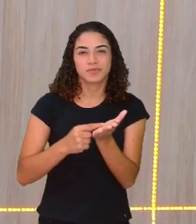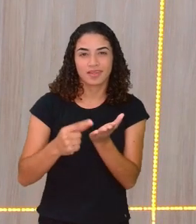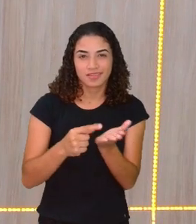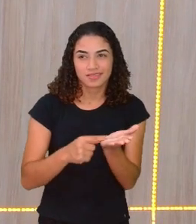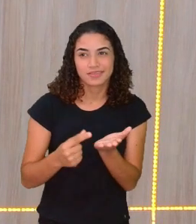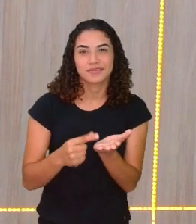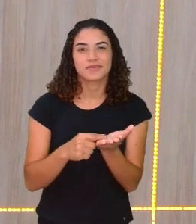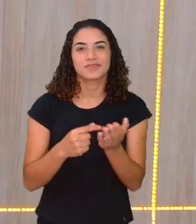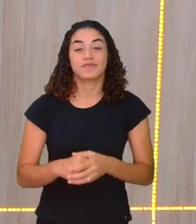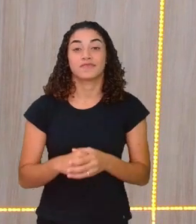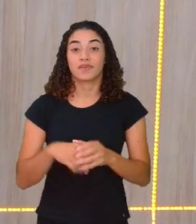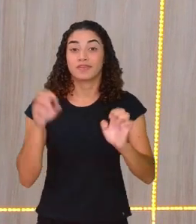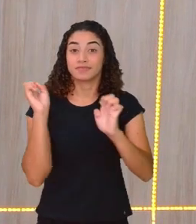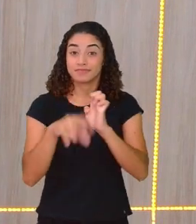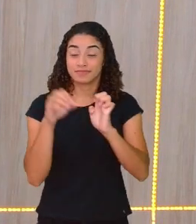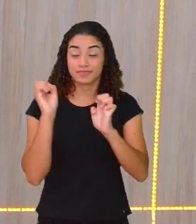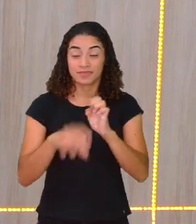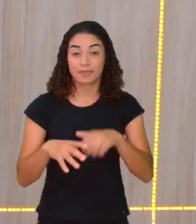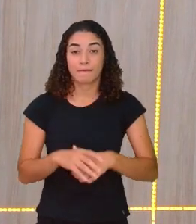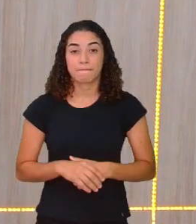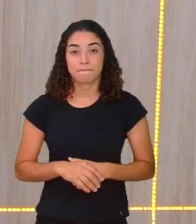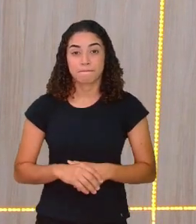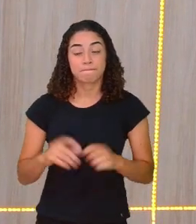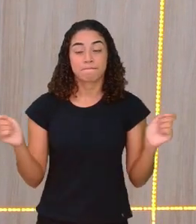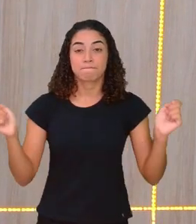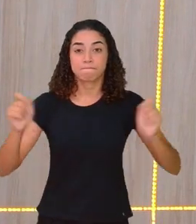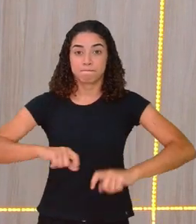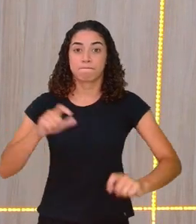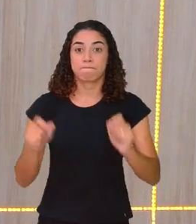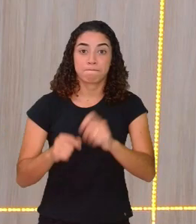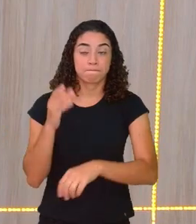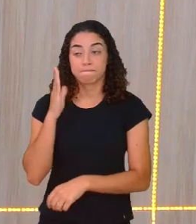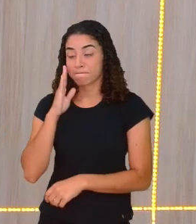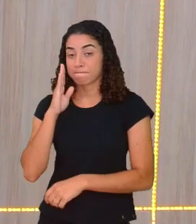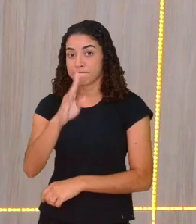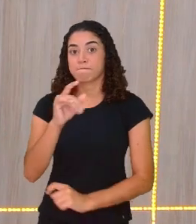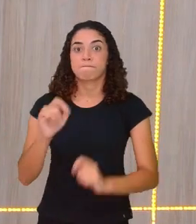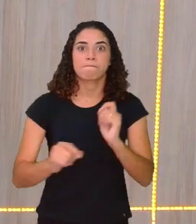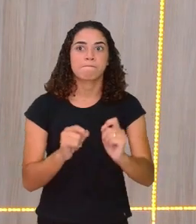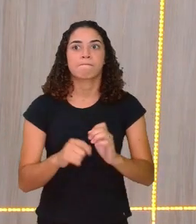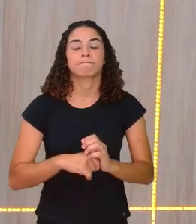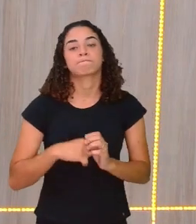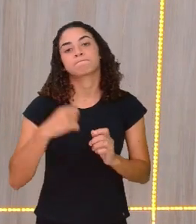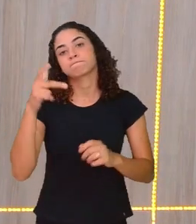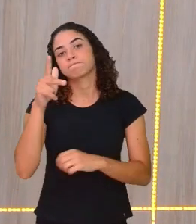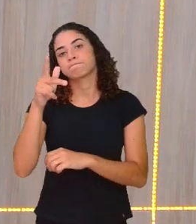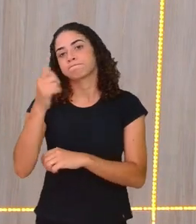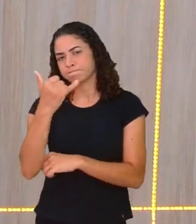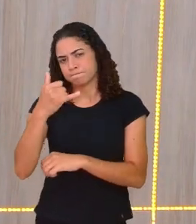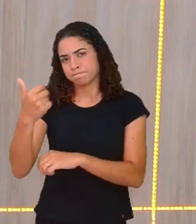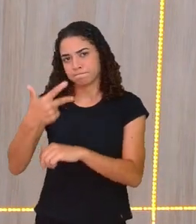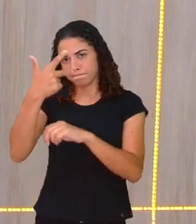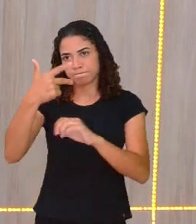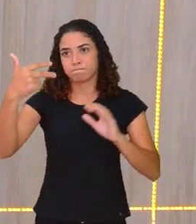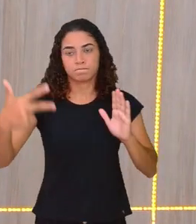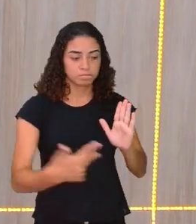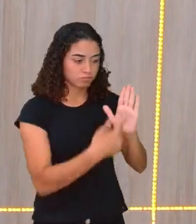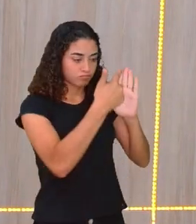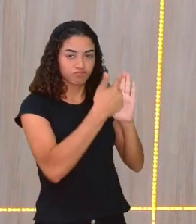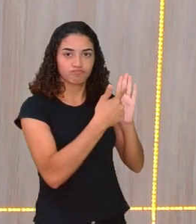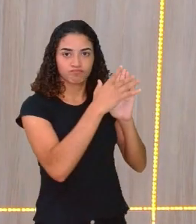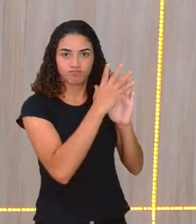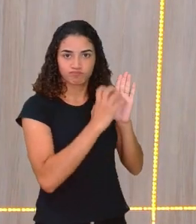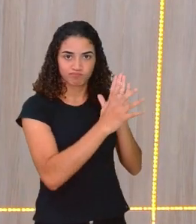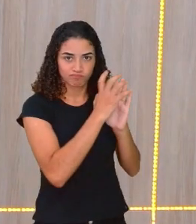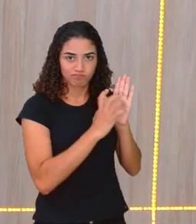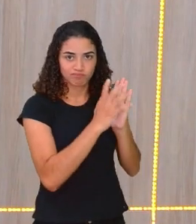aplicativo. O aplicativo é Educa Recife. Aí você pode direcionar o seu celular, os coleguinhas já colocaram ali os